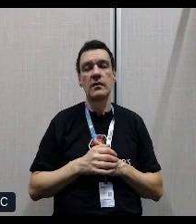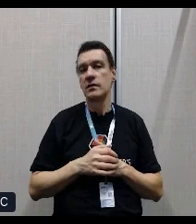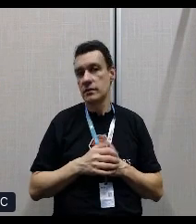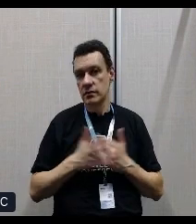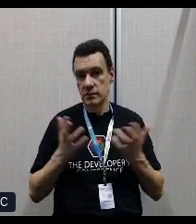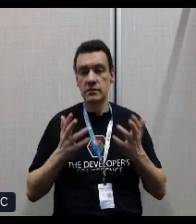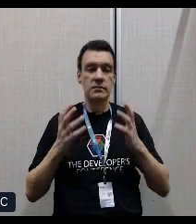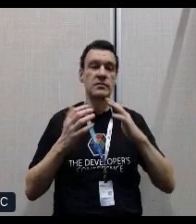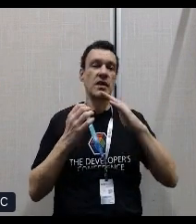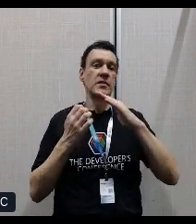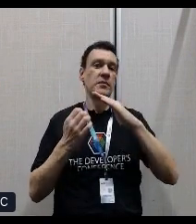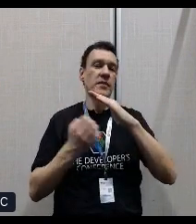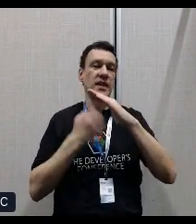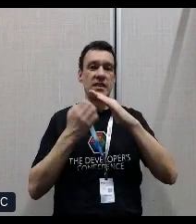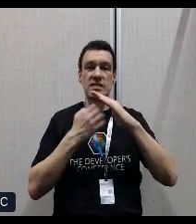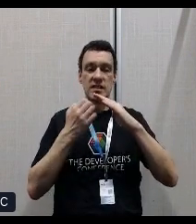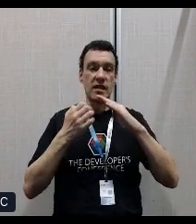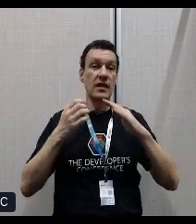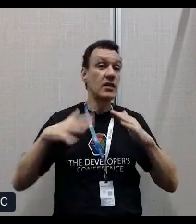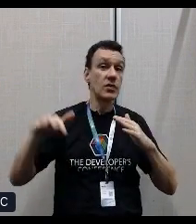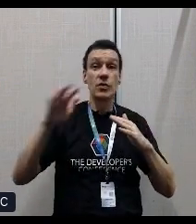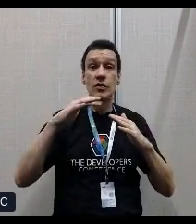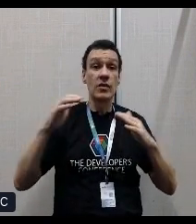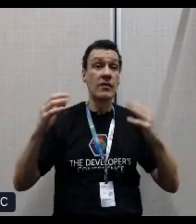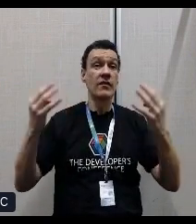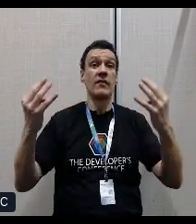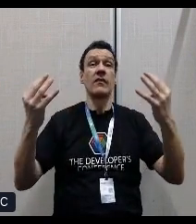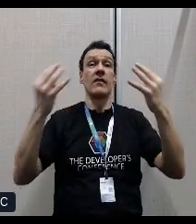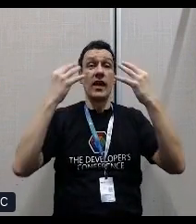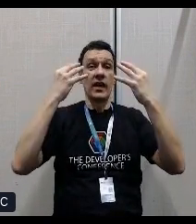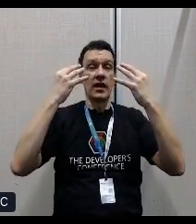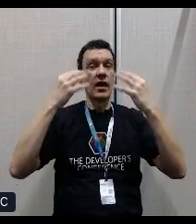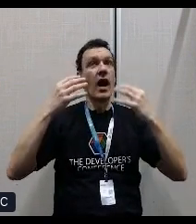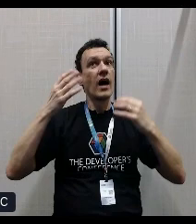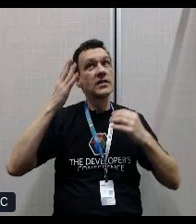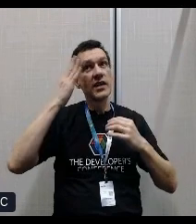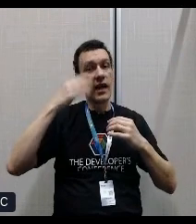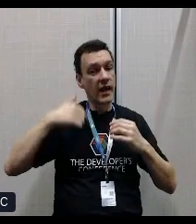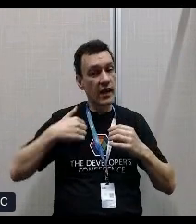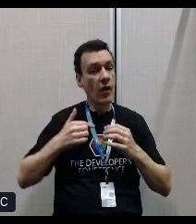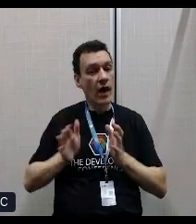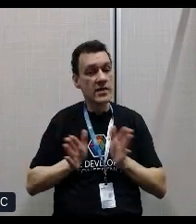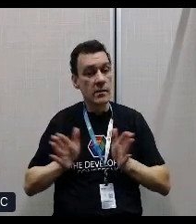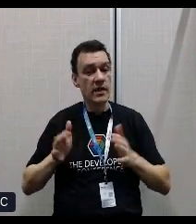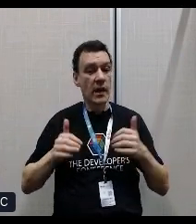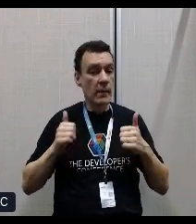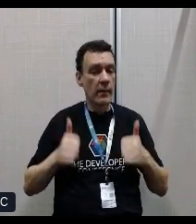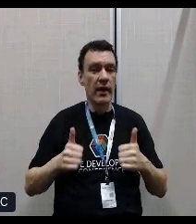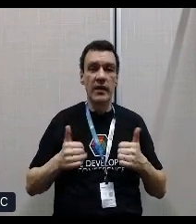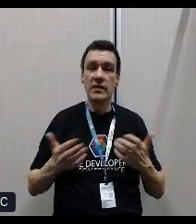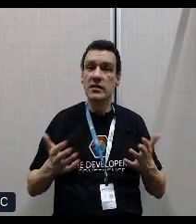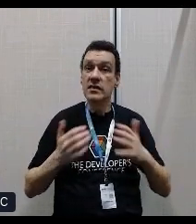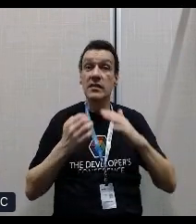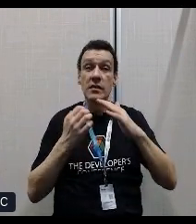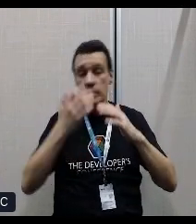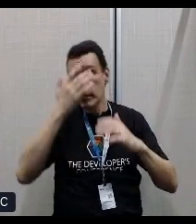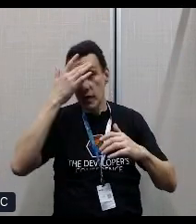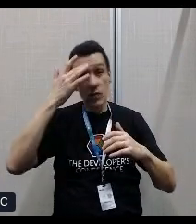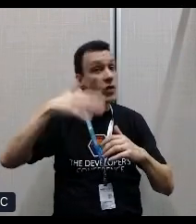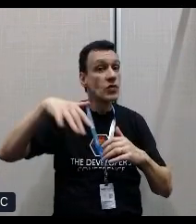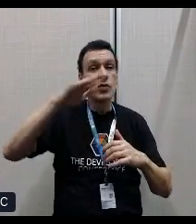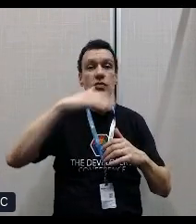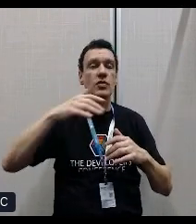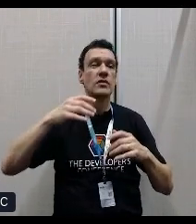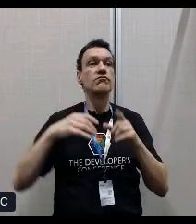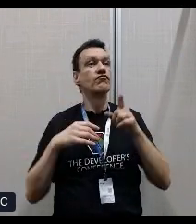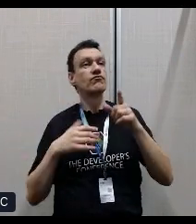socialmente apta, não é assim, para pensar nessas questões de acessibilidade. As empresas que pensam sobre isso, elas têm o seu posicionamento de marca, de